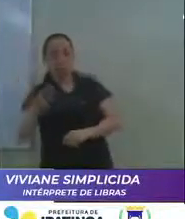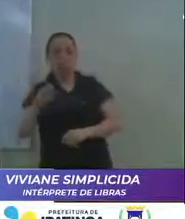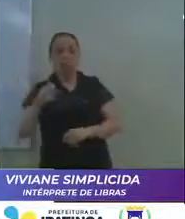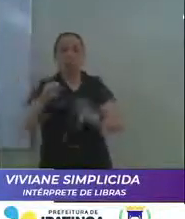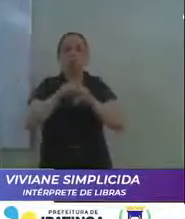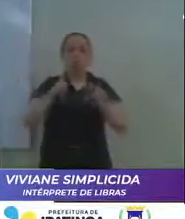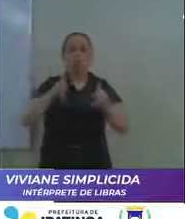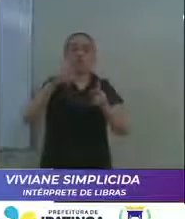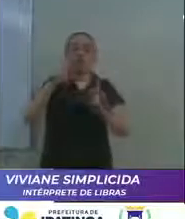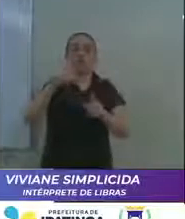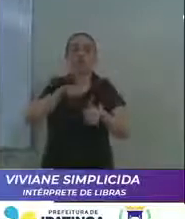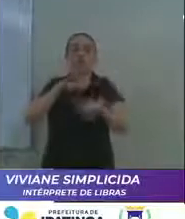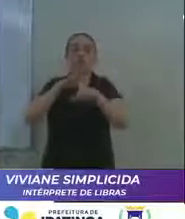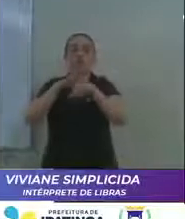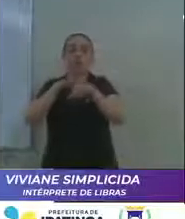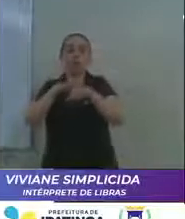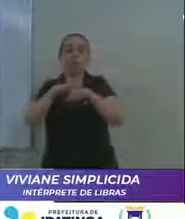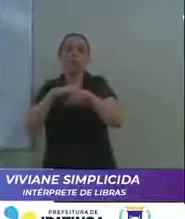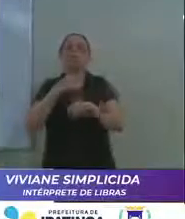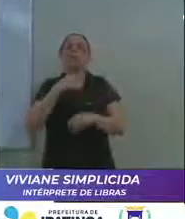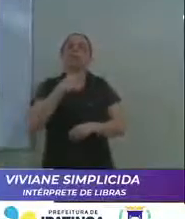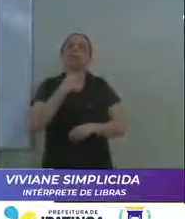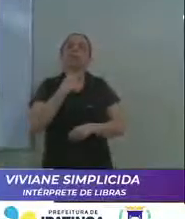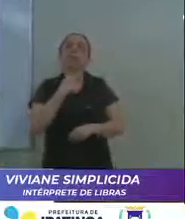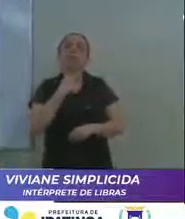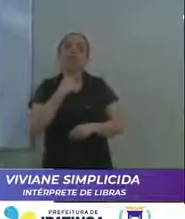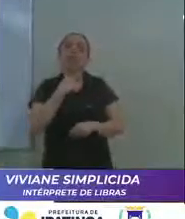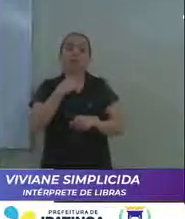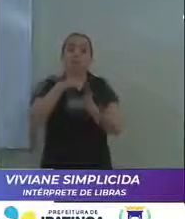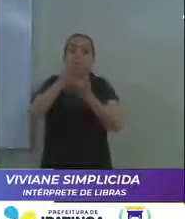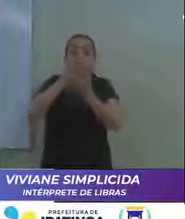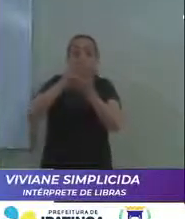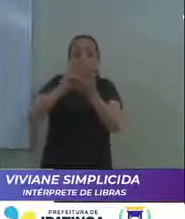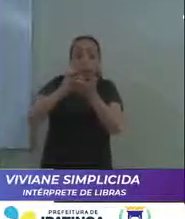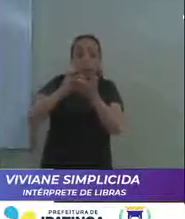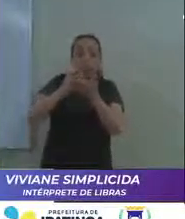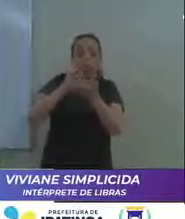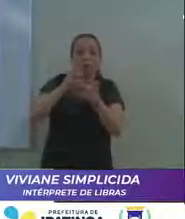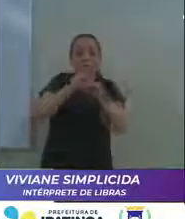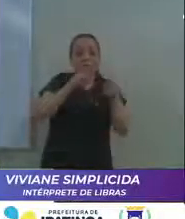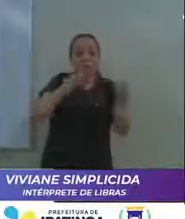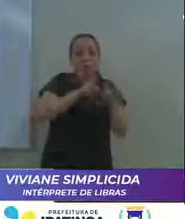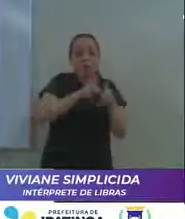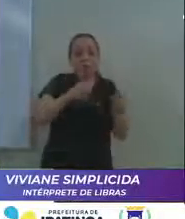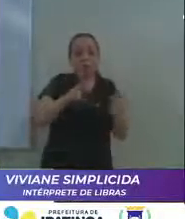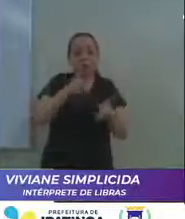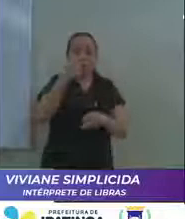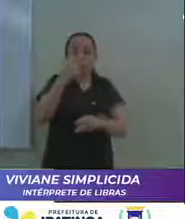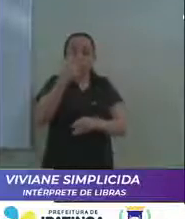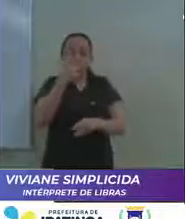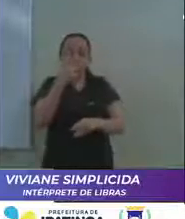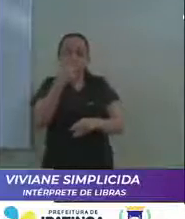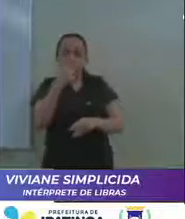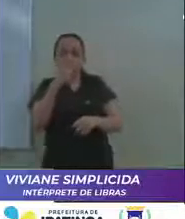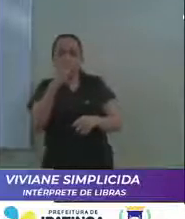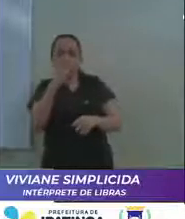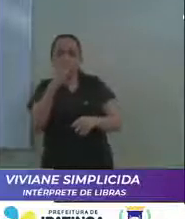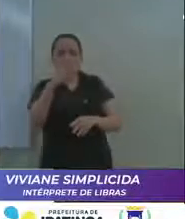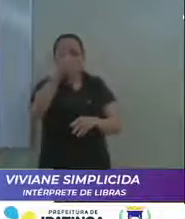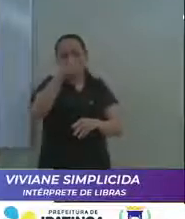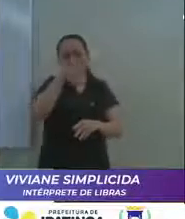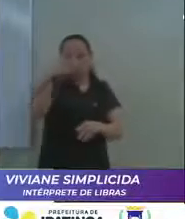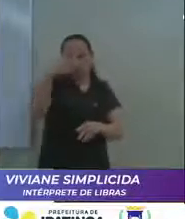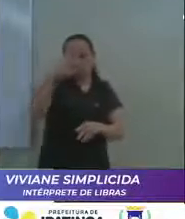vocal. Mais da metade dos professores, quase 2/3 dos professores,